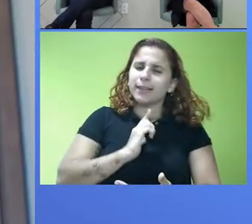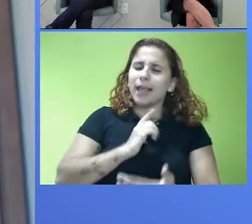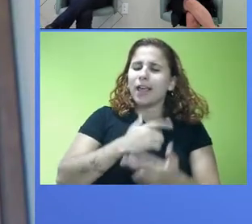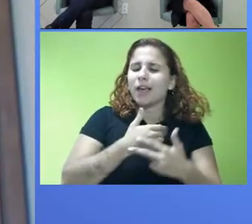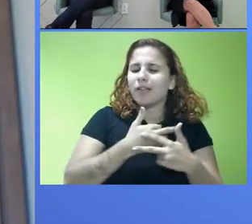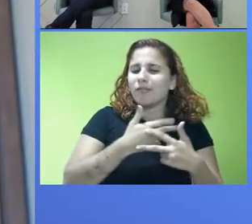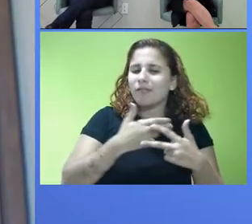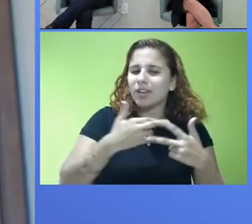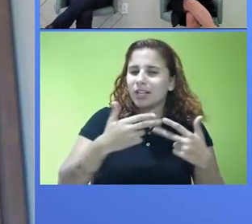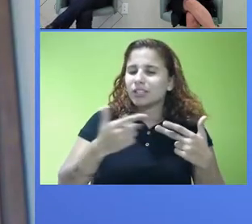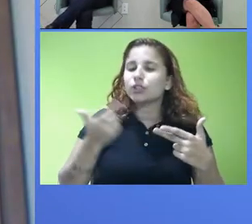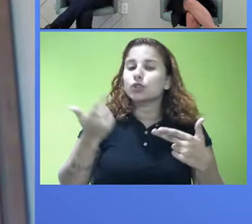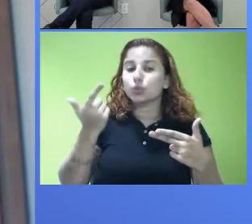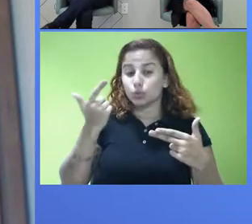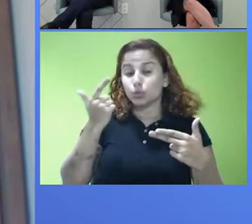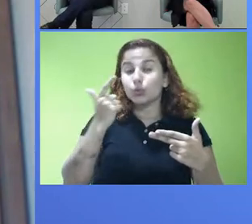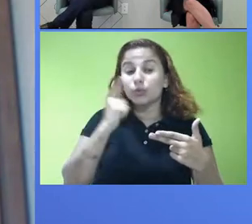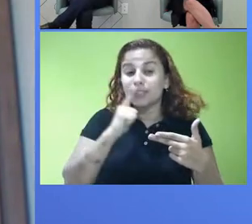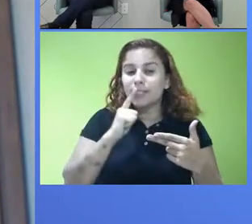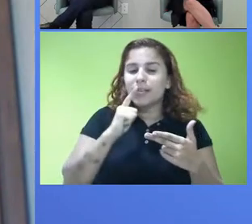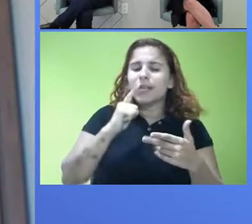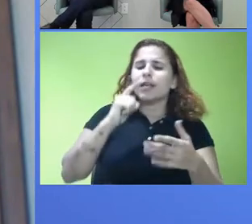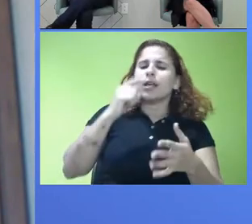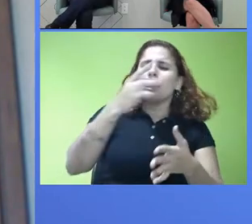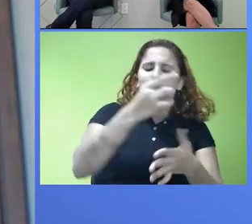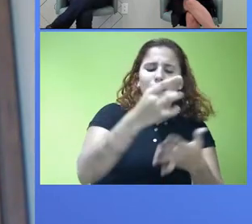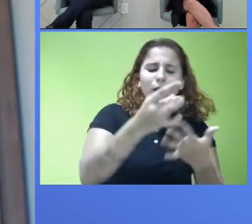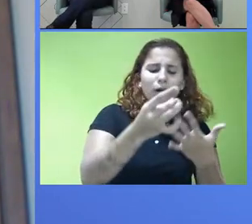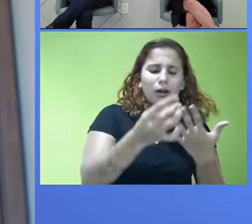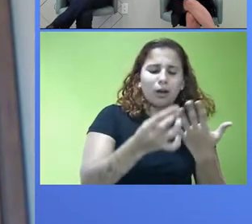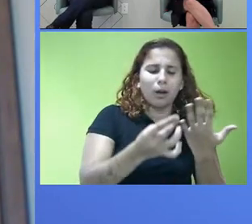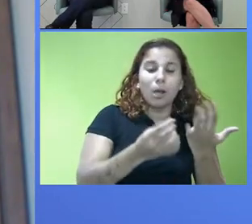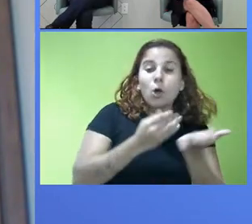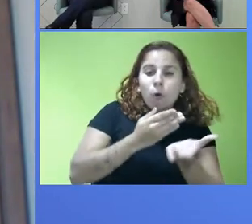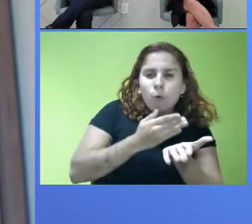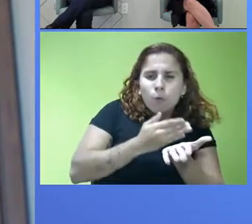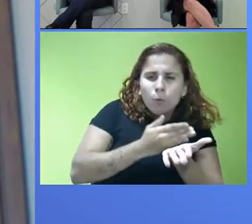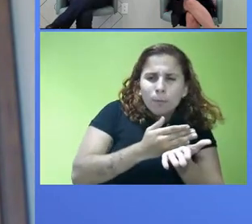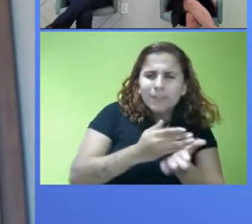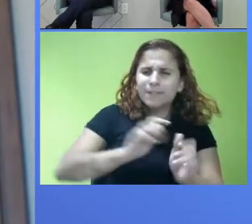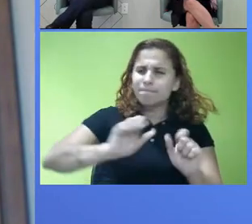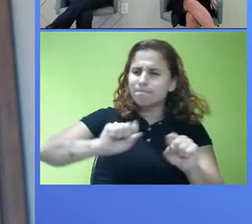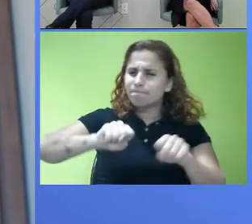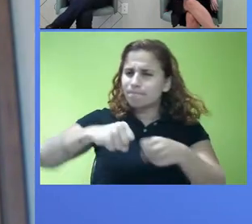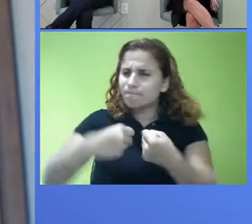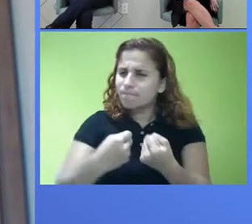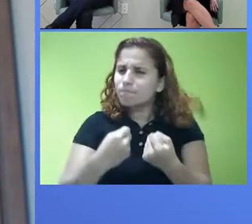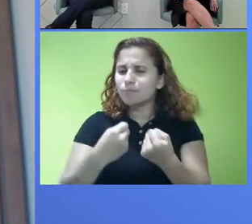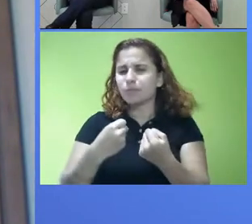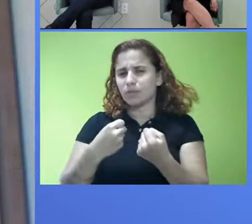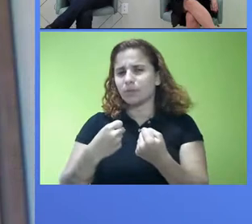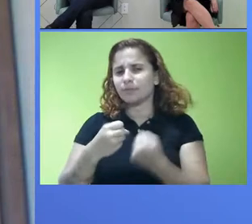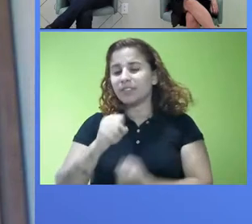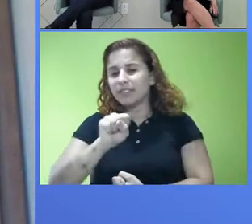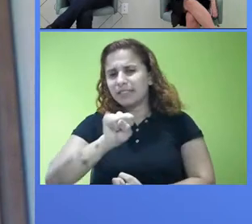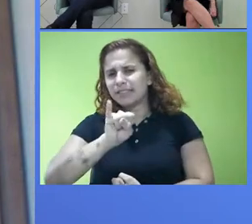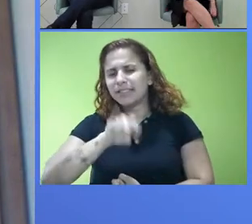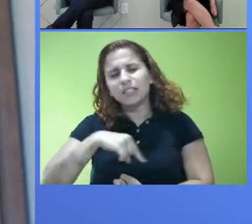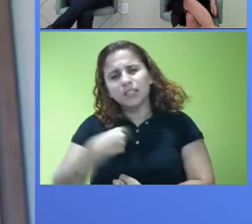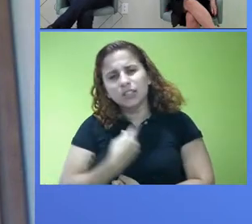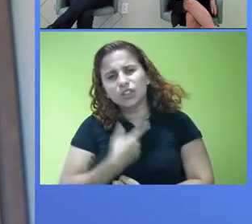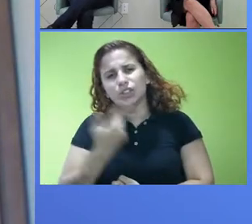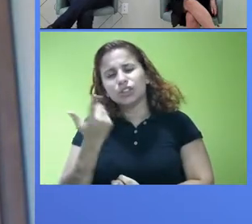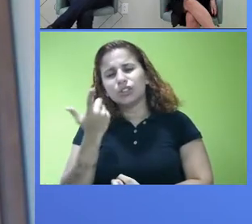aqui para poder fazer, né, para poder começar a fazer. Se a gente parte, por isso que eu comecei a minha fala, né,